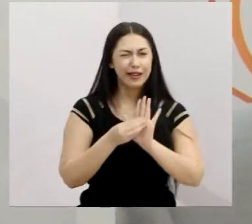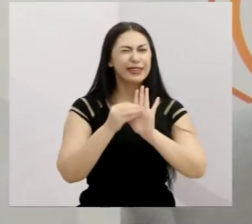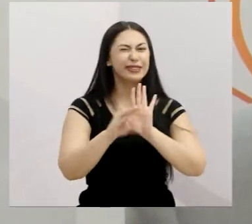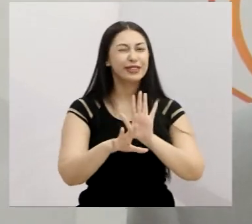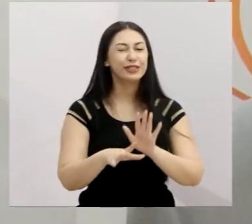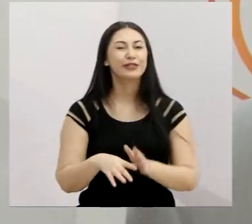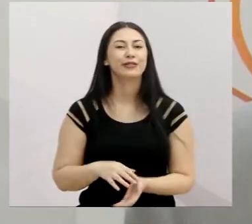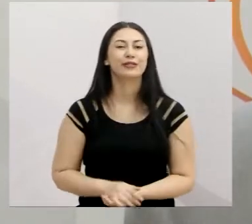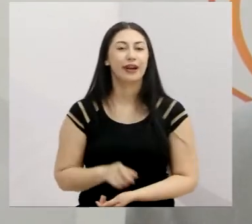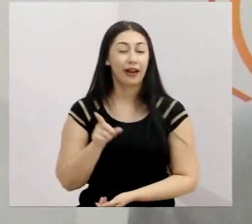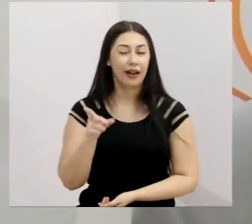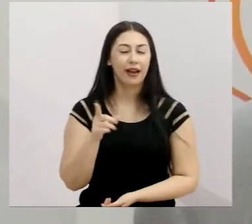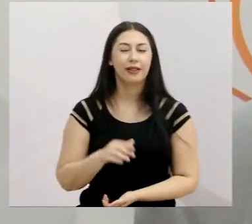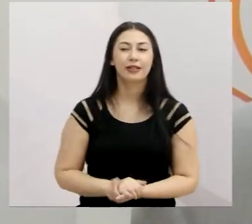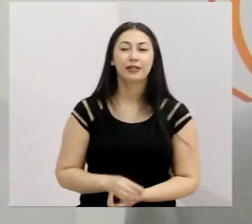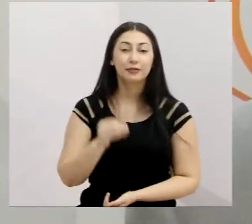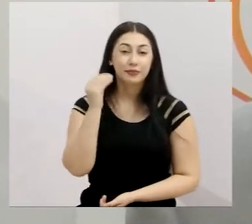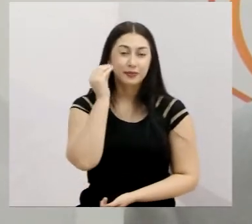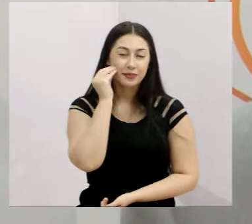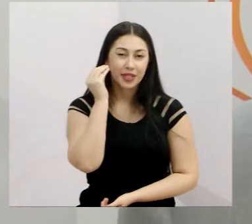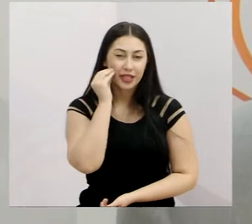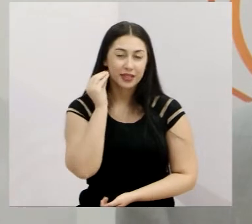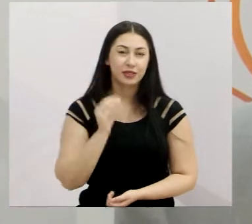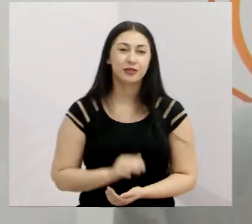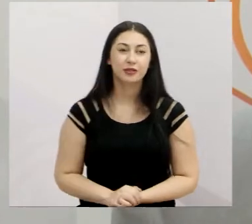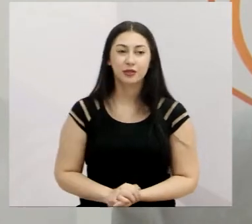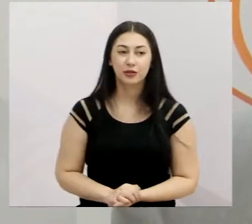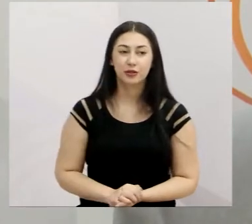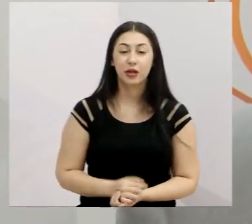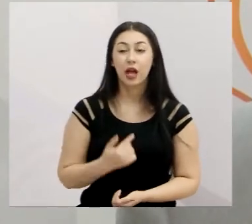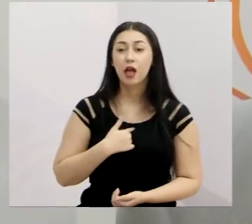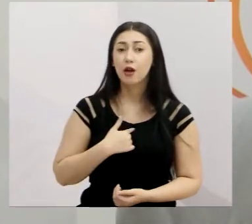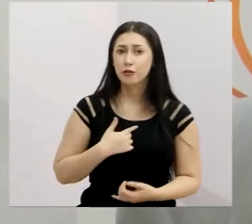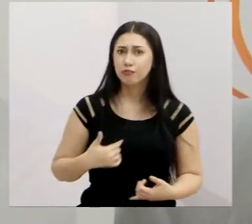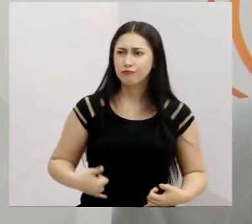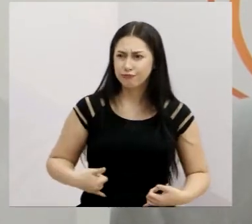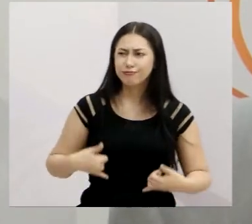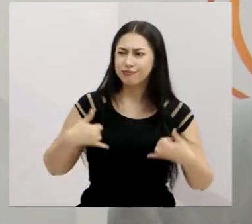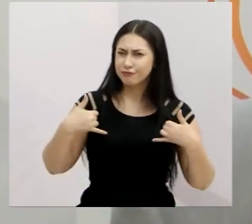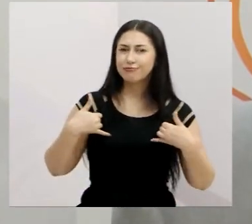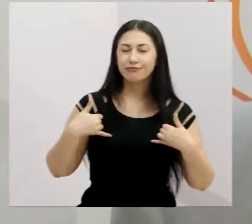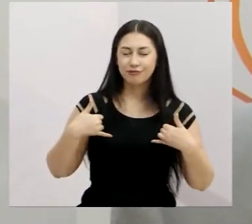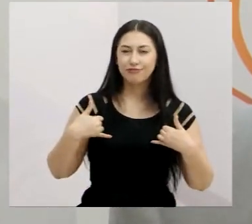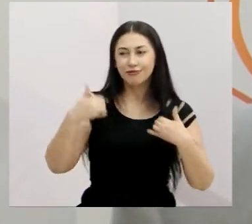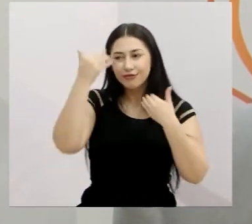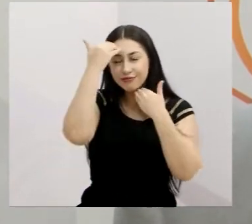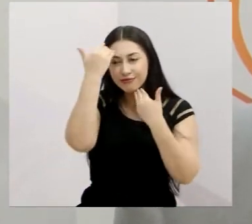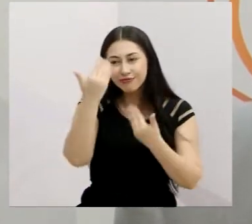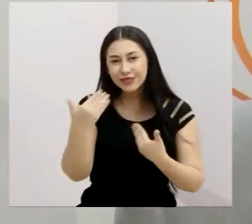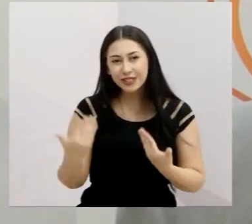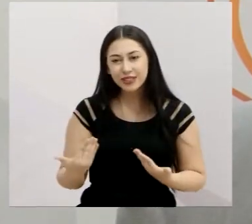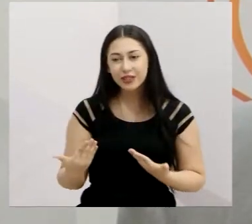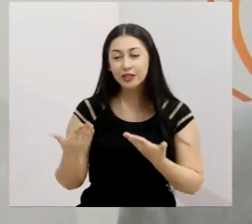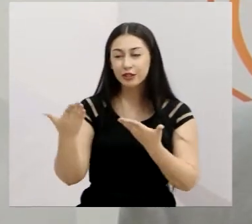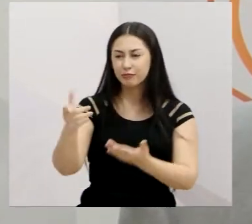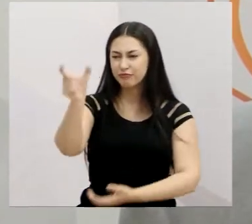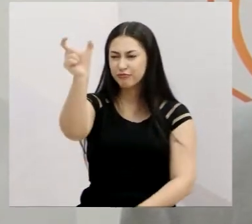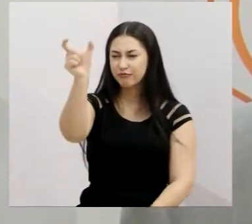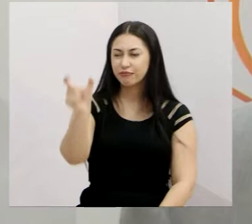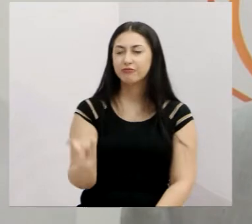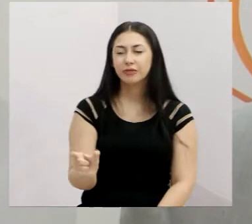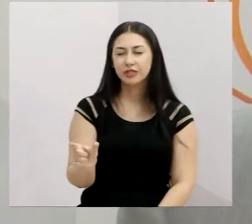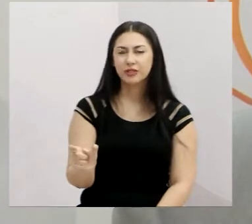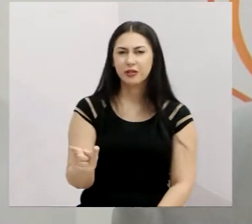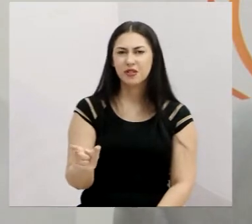dos produtos da Érica Érica é um beijo para você e para mim é um orgulho está homenageando esse ano uma